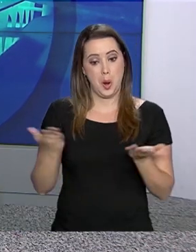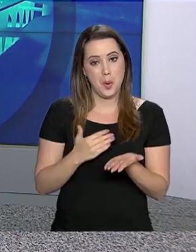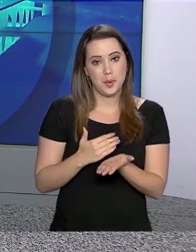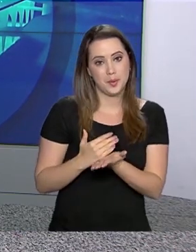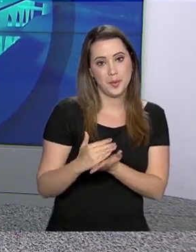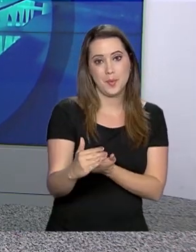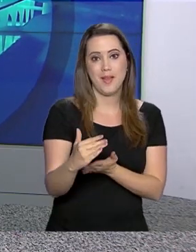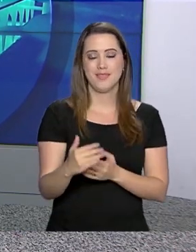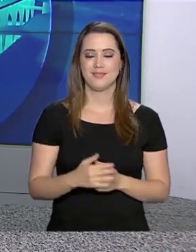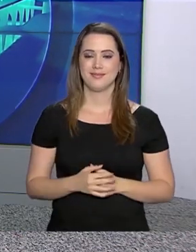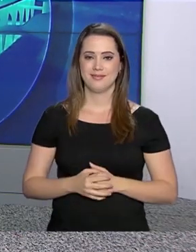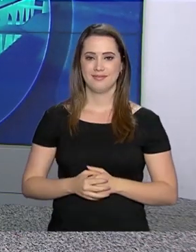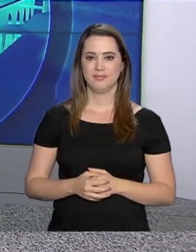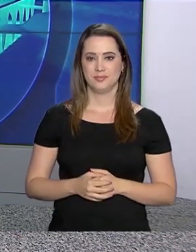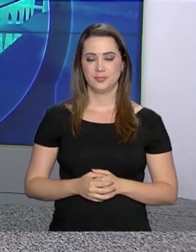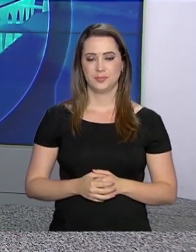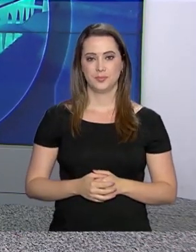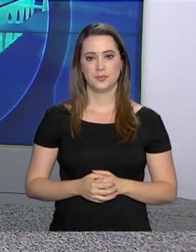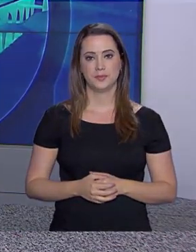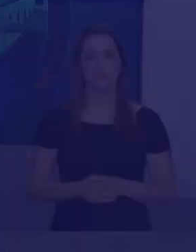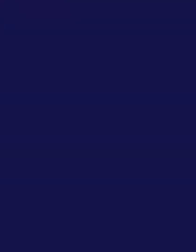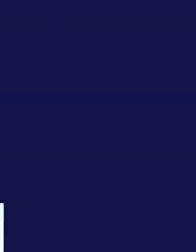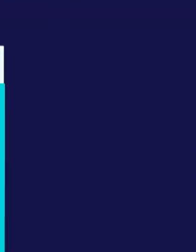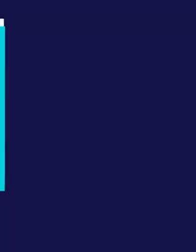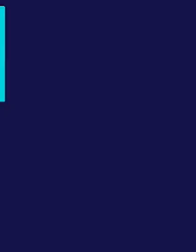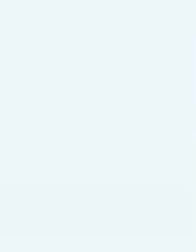O repórter NBR começa agora.